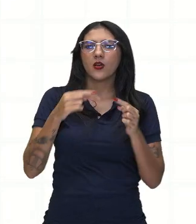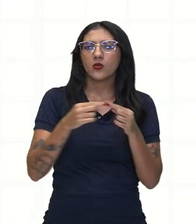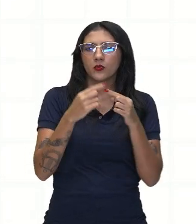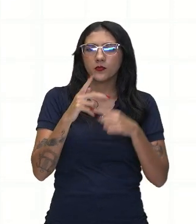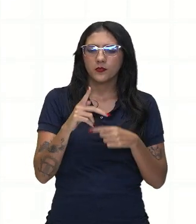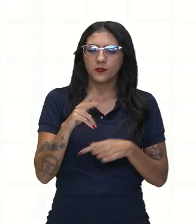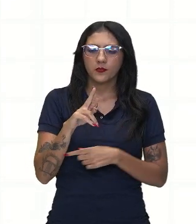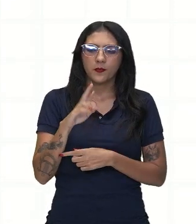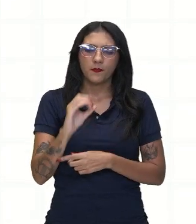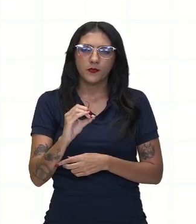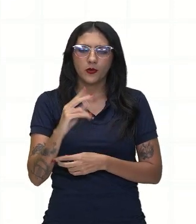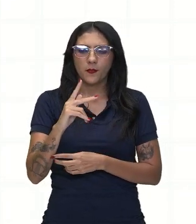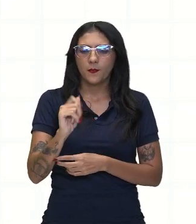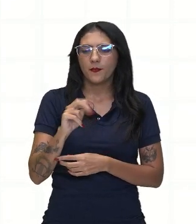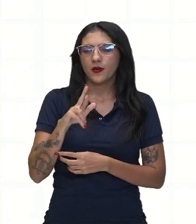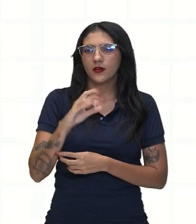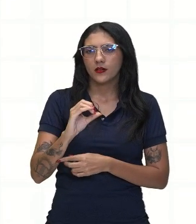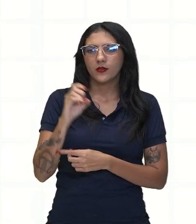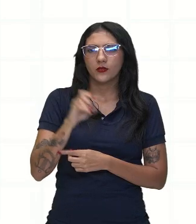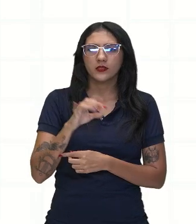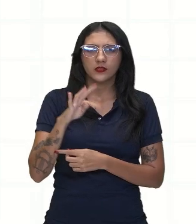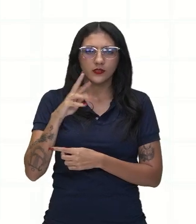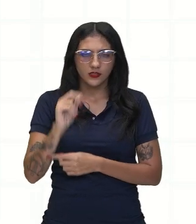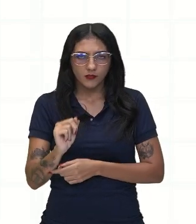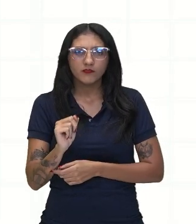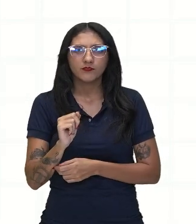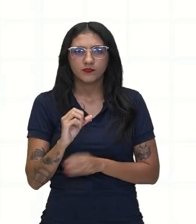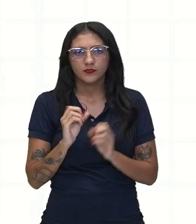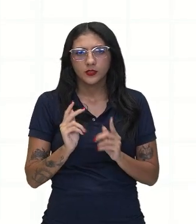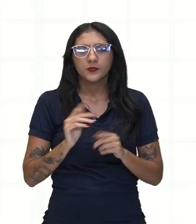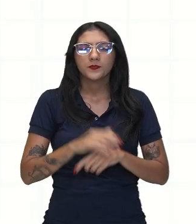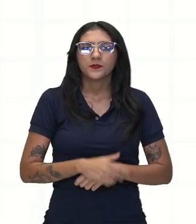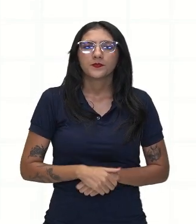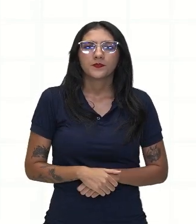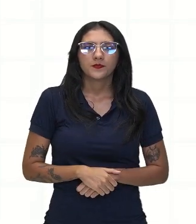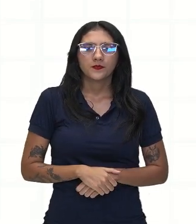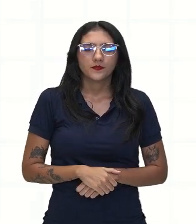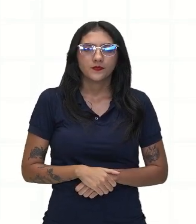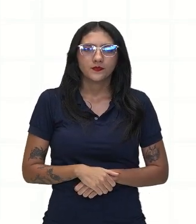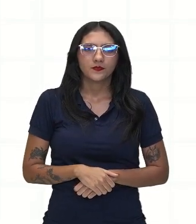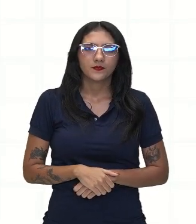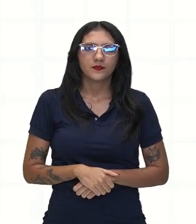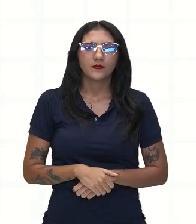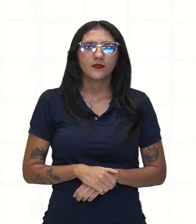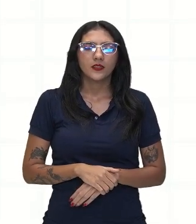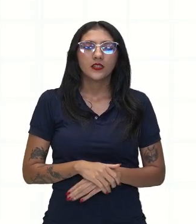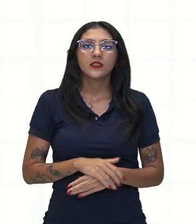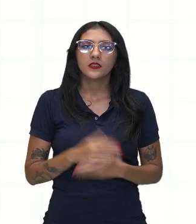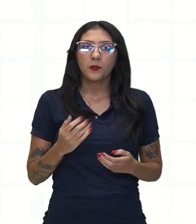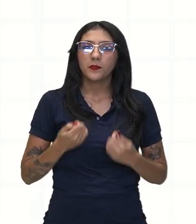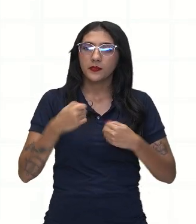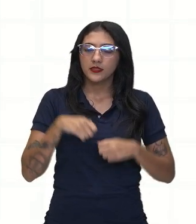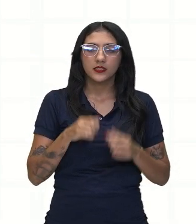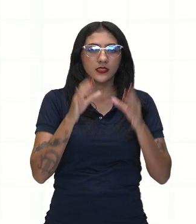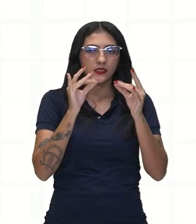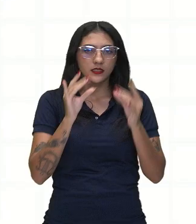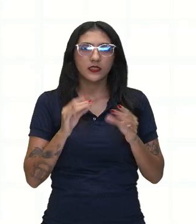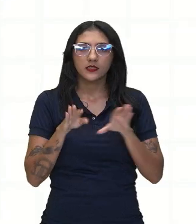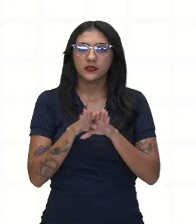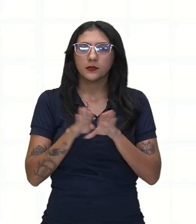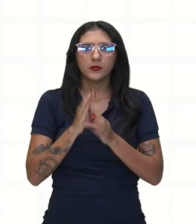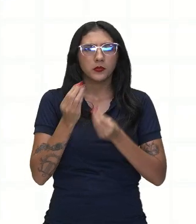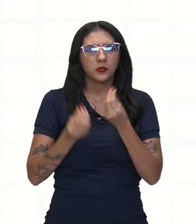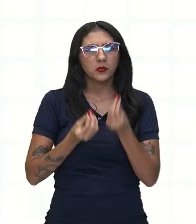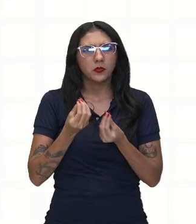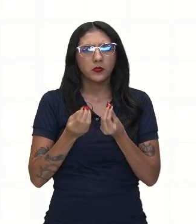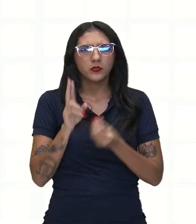proparoxítona. Entendido? A partir daqui nós precisamos, então, conversar sobre as regras de